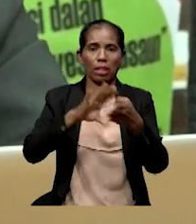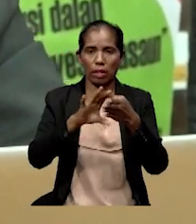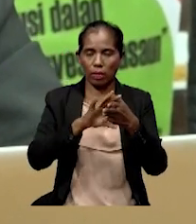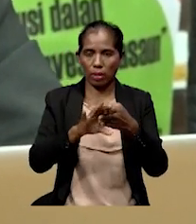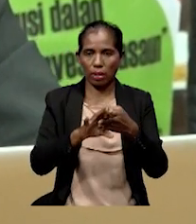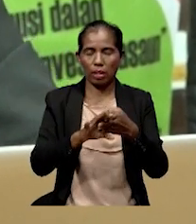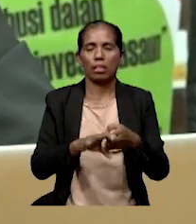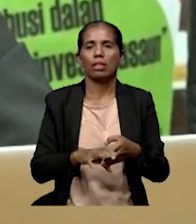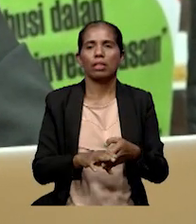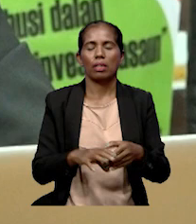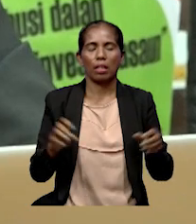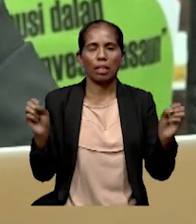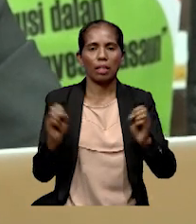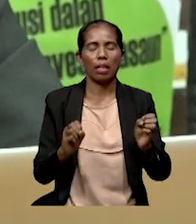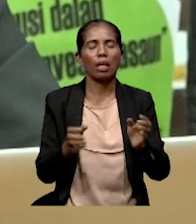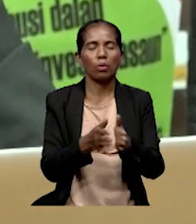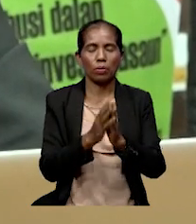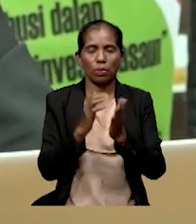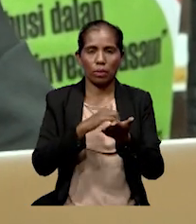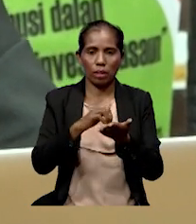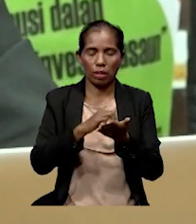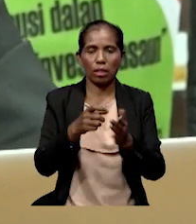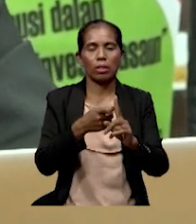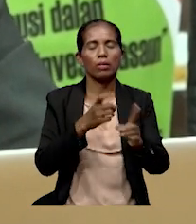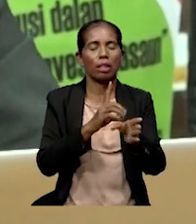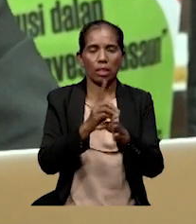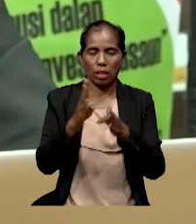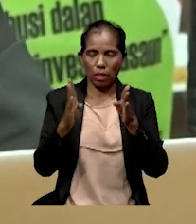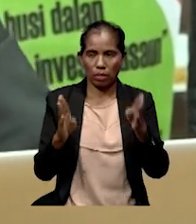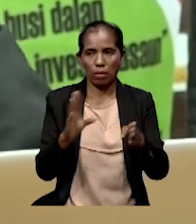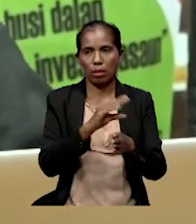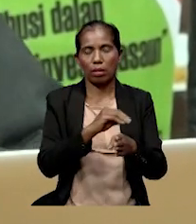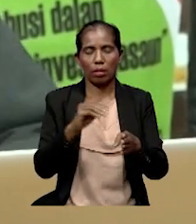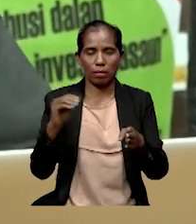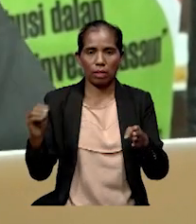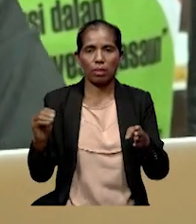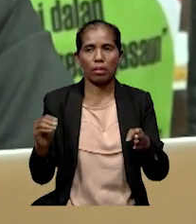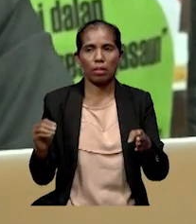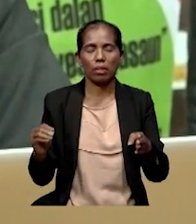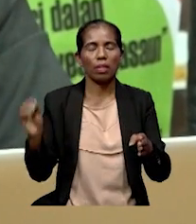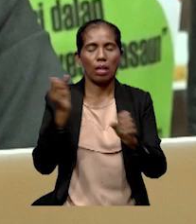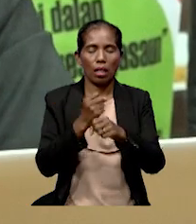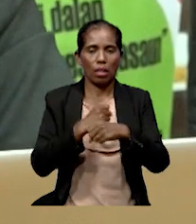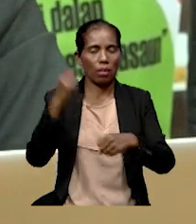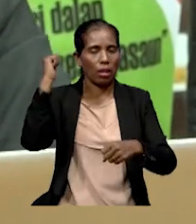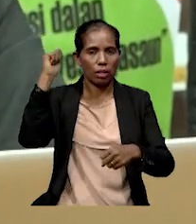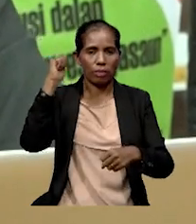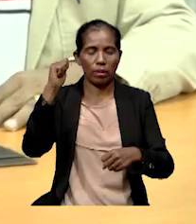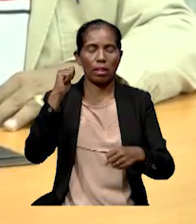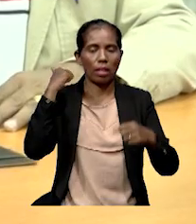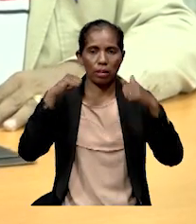sem autorização, você sira ninha superior, va ia fins de atividades de interesse público